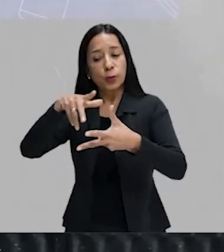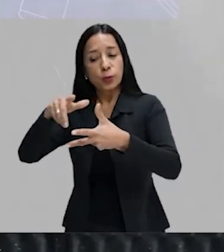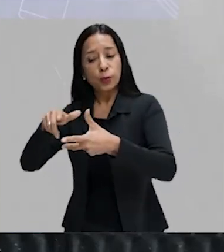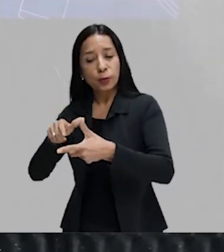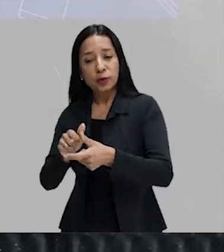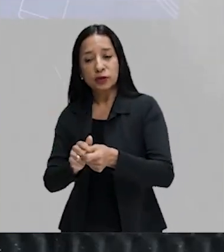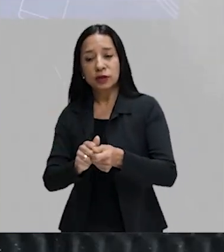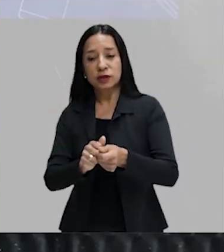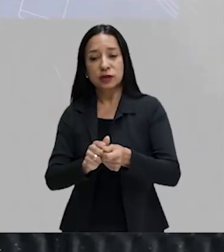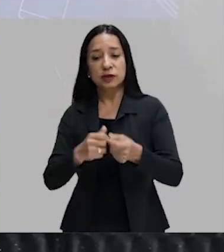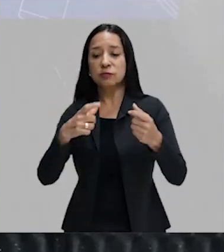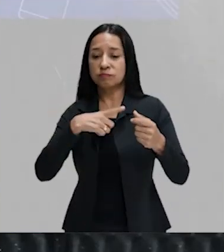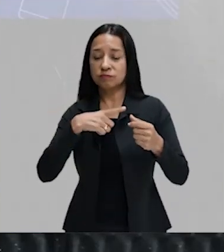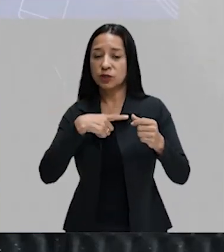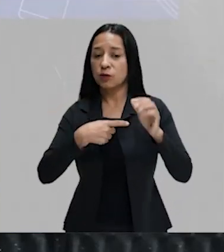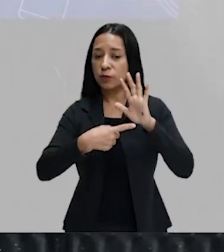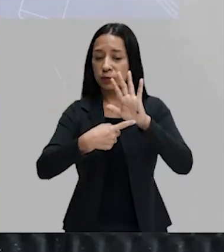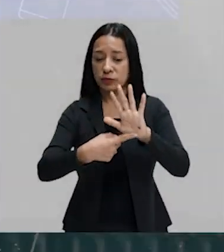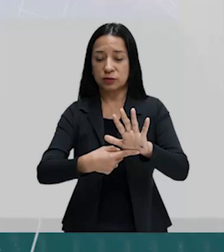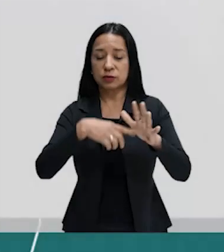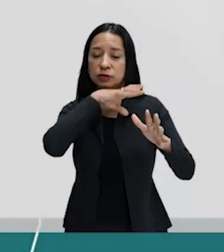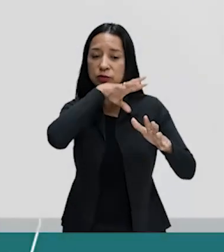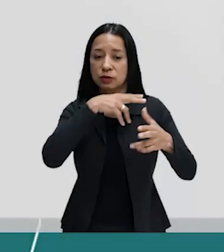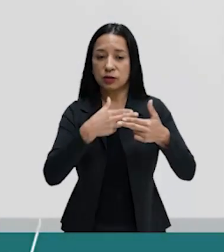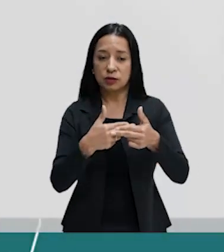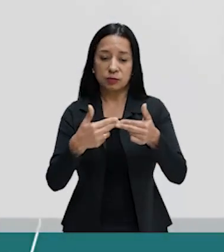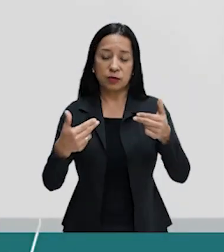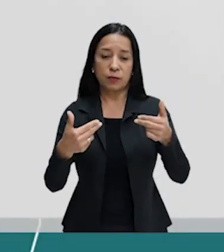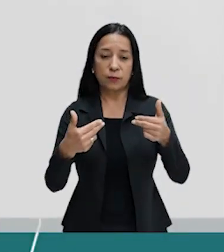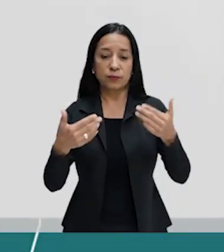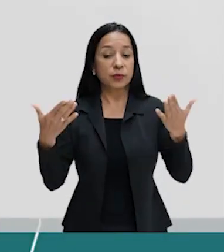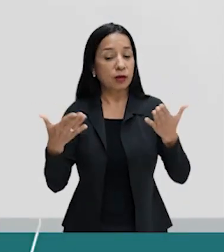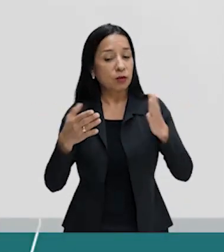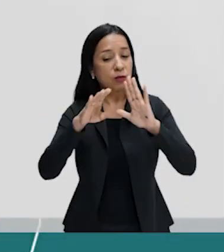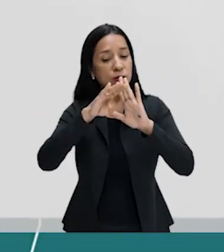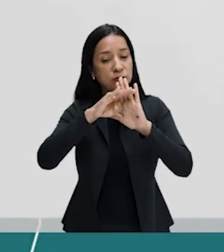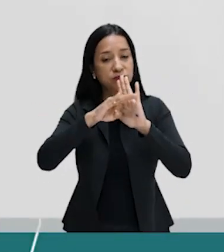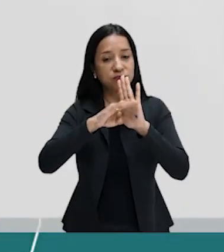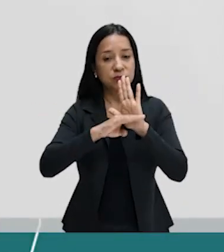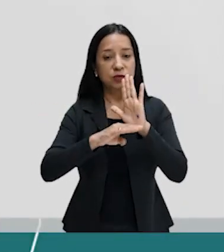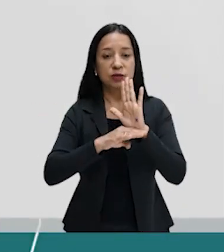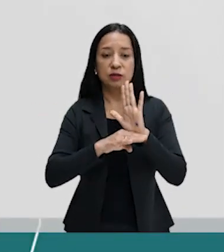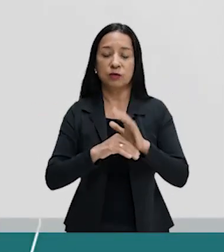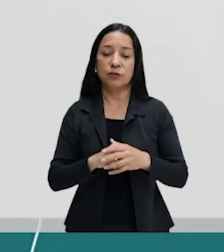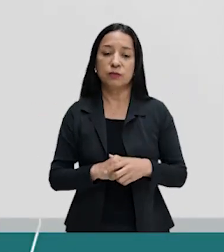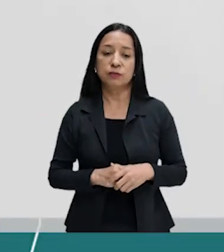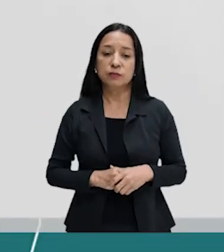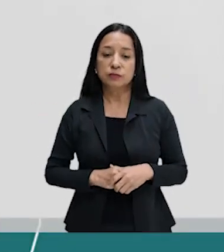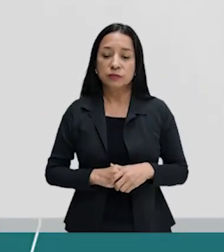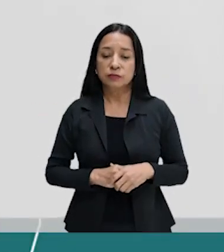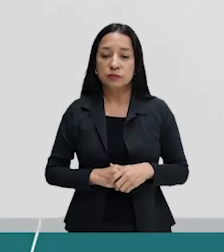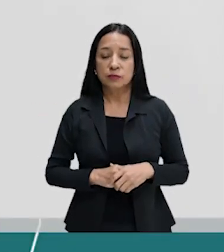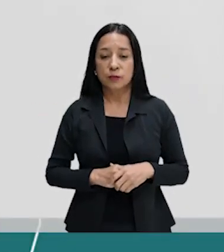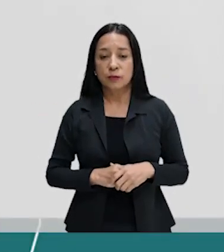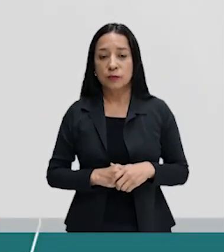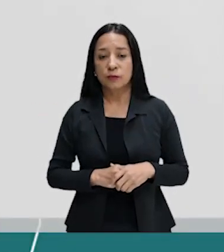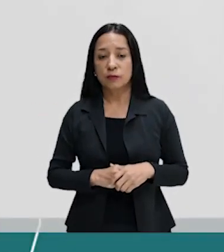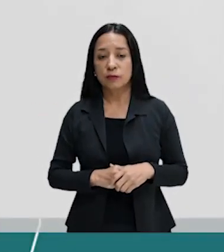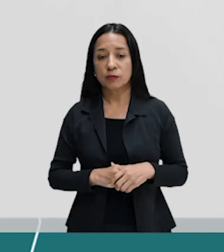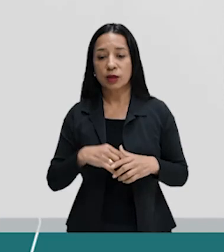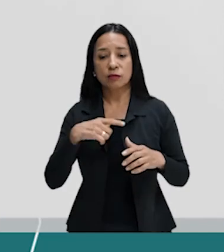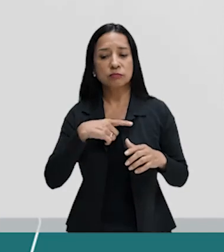encontrar um representante animal. E a classificação dos animais? Bem, nós temos uma classificação